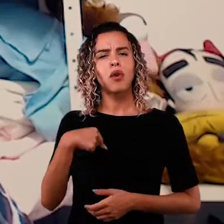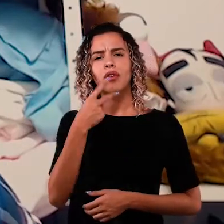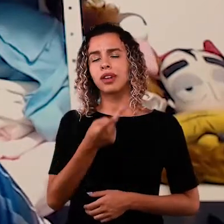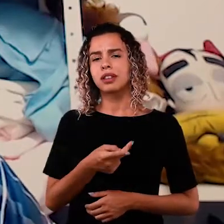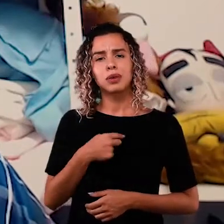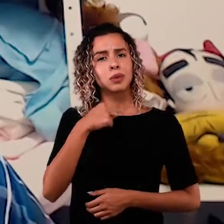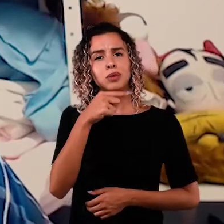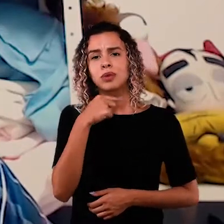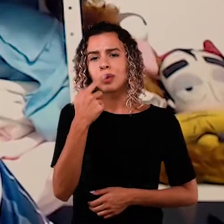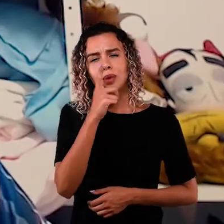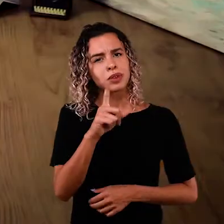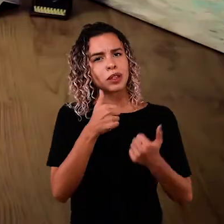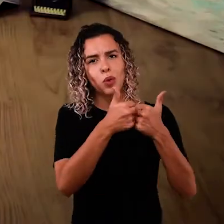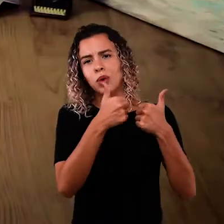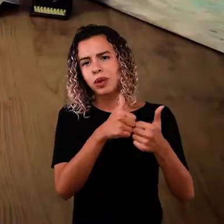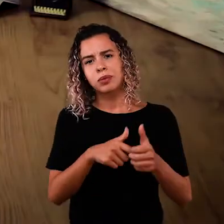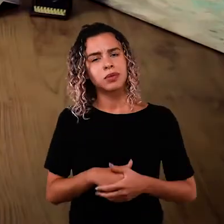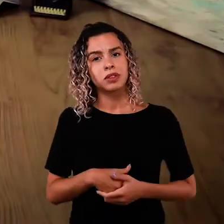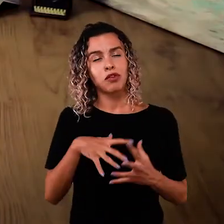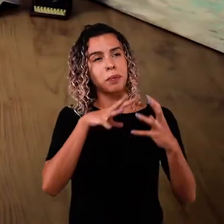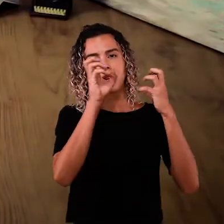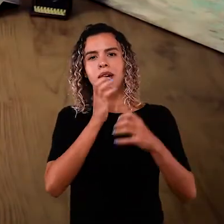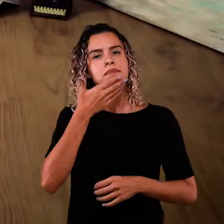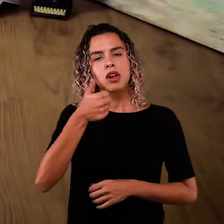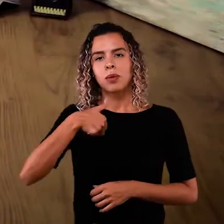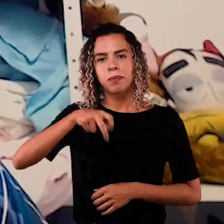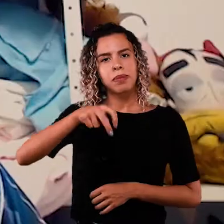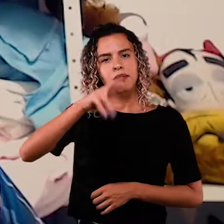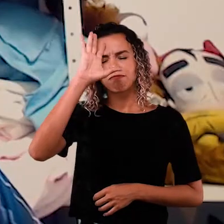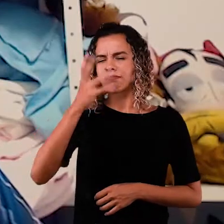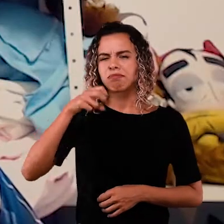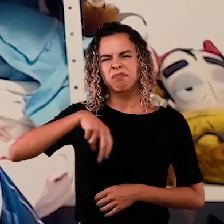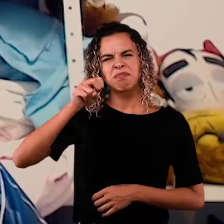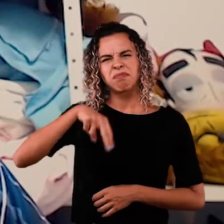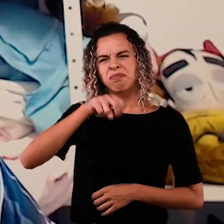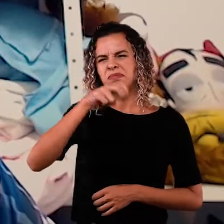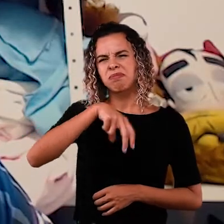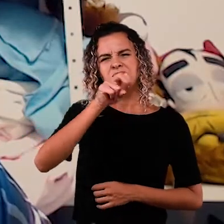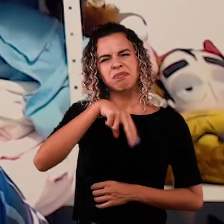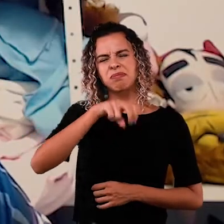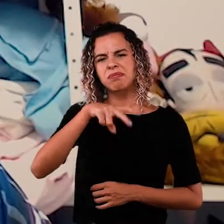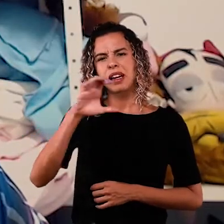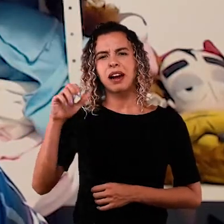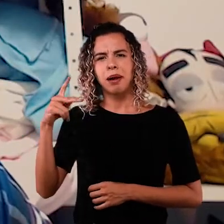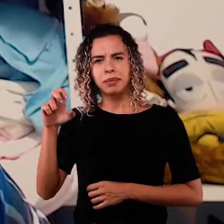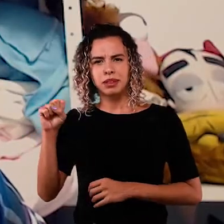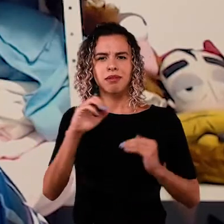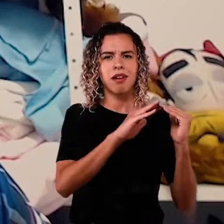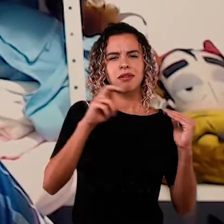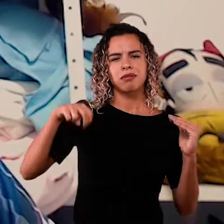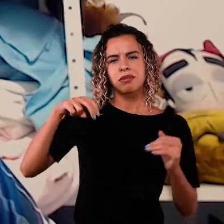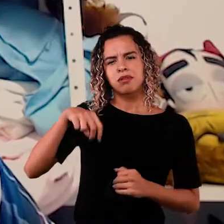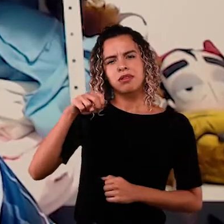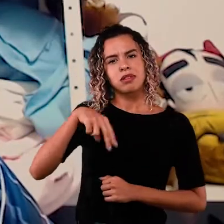não vou conseguir pegar, eu não vou pegar ônibus não, senão eu vou brigar com alguém, eu vou a pé, do CAPES até a casa. Aí no meio do caminho eu